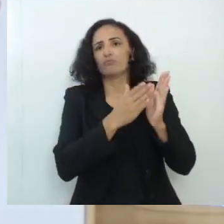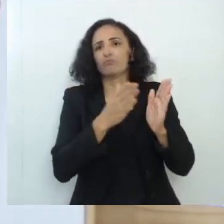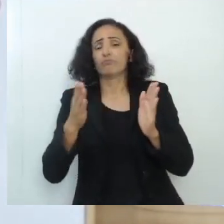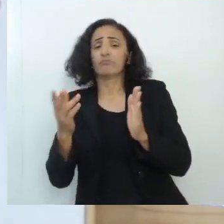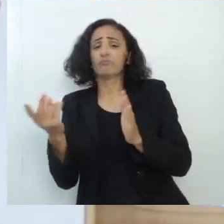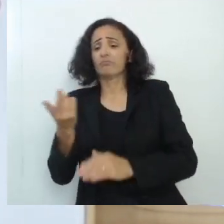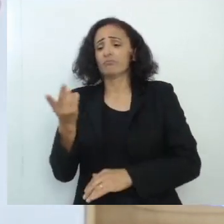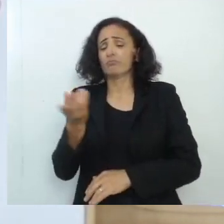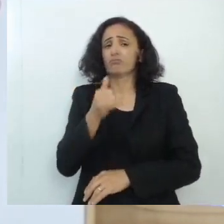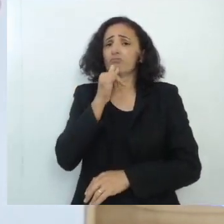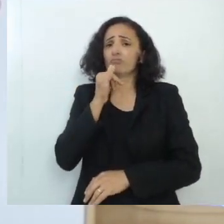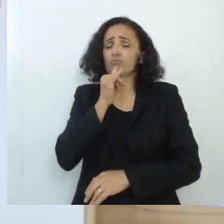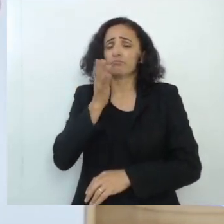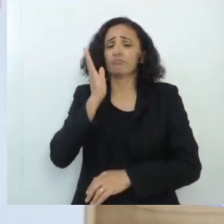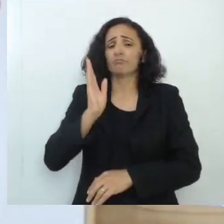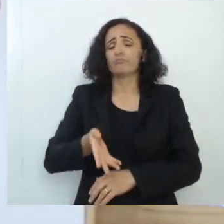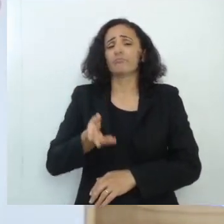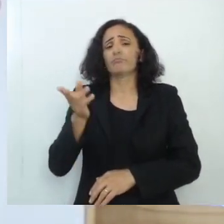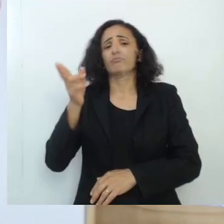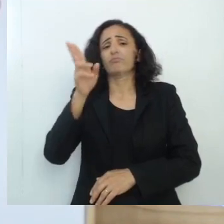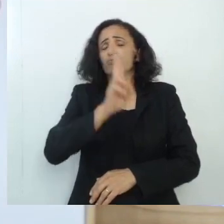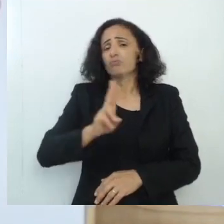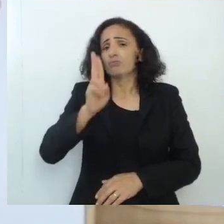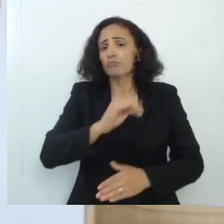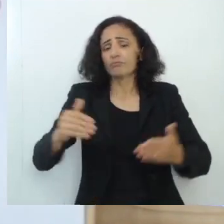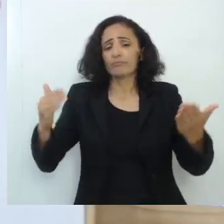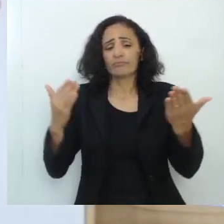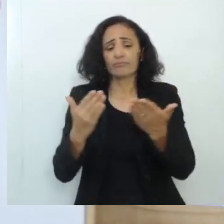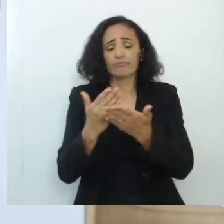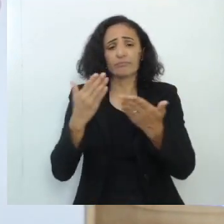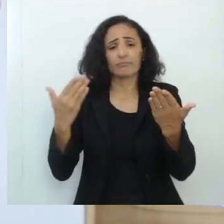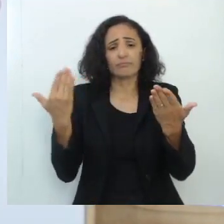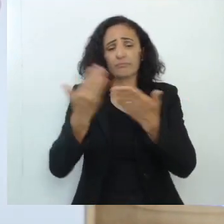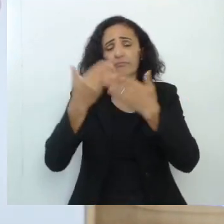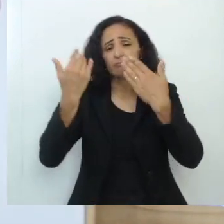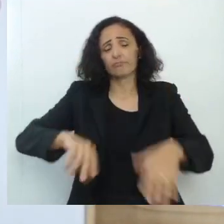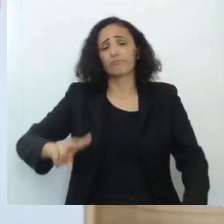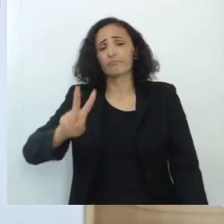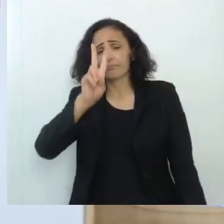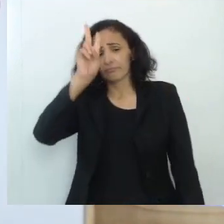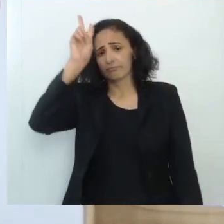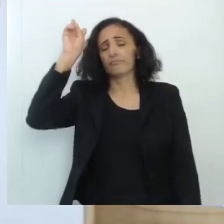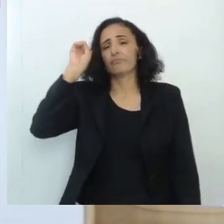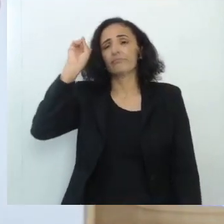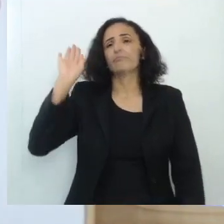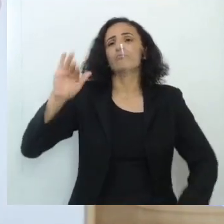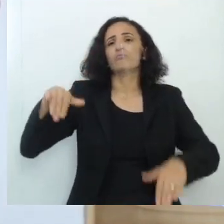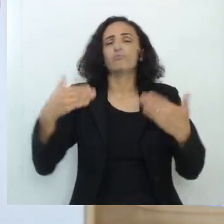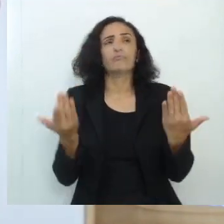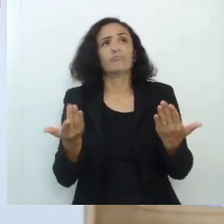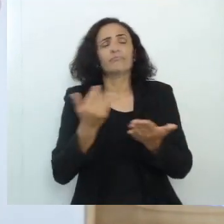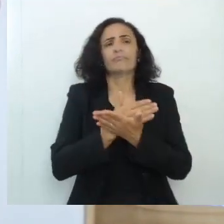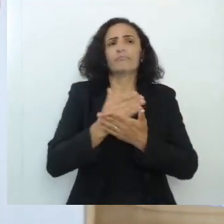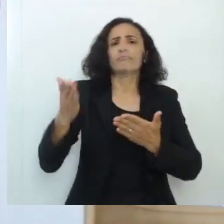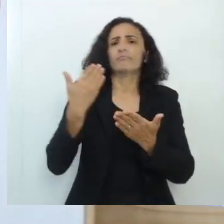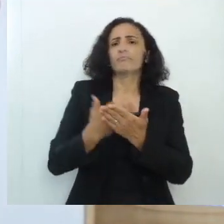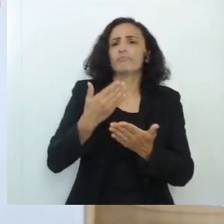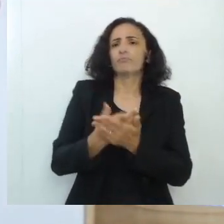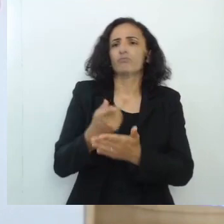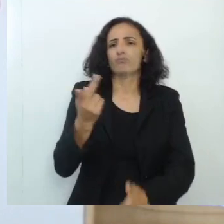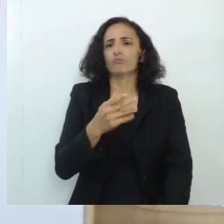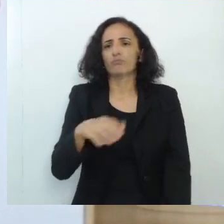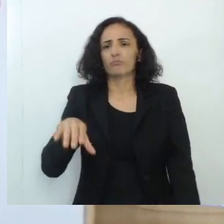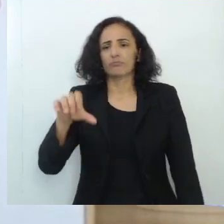muito usados em prova de vestibular para representar as pteridófitas, tá? Então, assim, quando a gente inicia o trabalho das